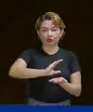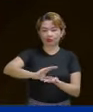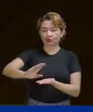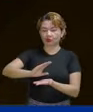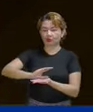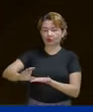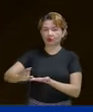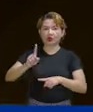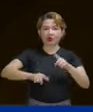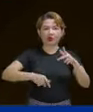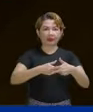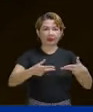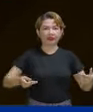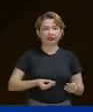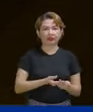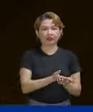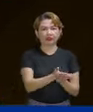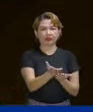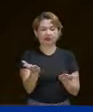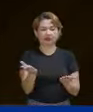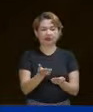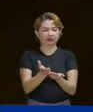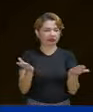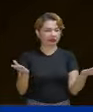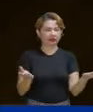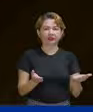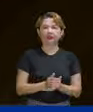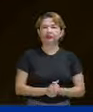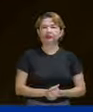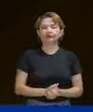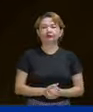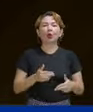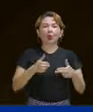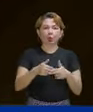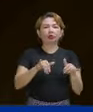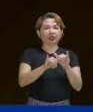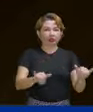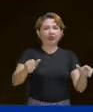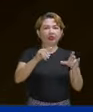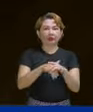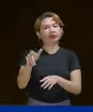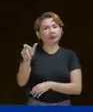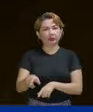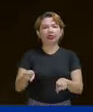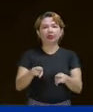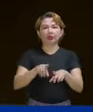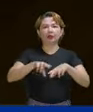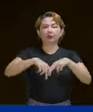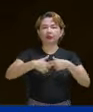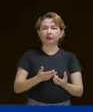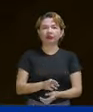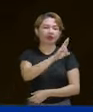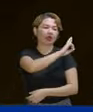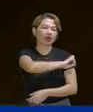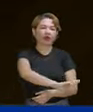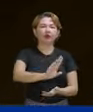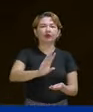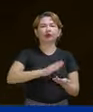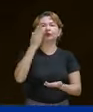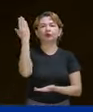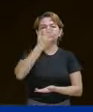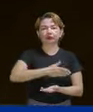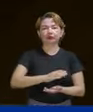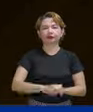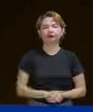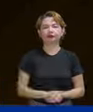a distribuição de materiais utilizados na campanha da embargante, motivo pelo qual ensejou a desaprovação das